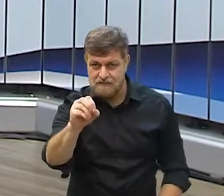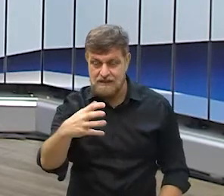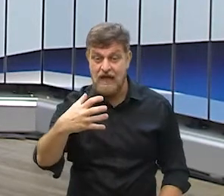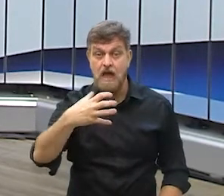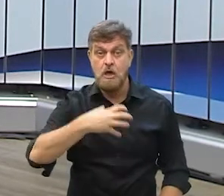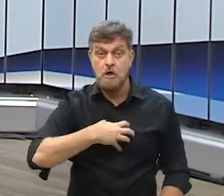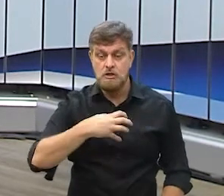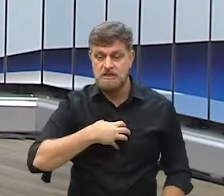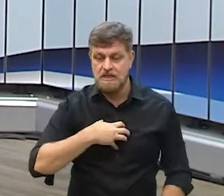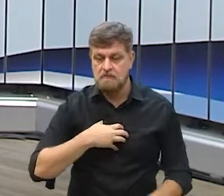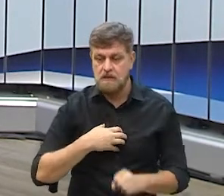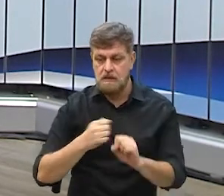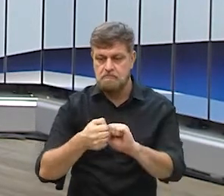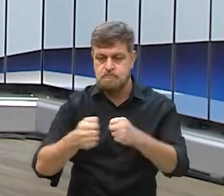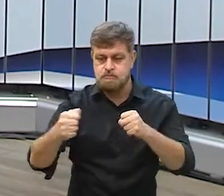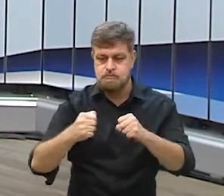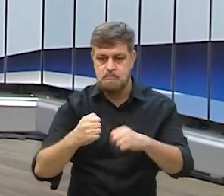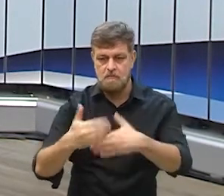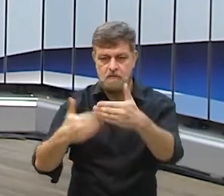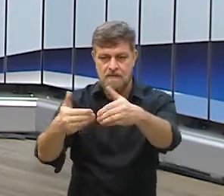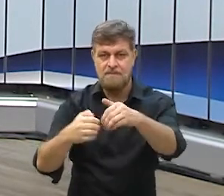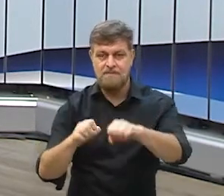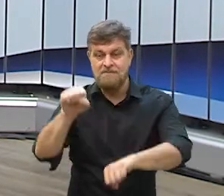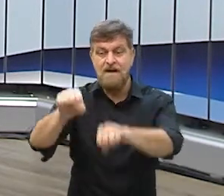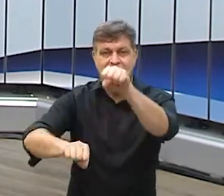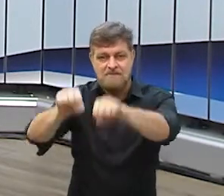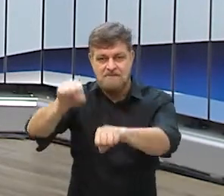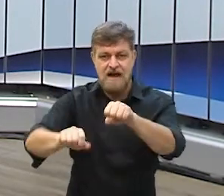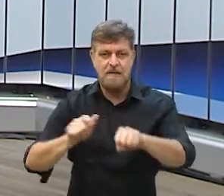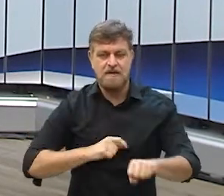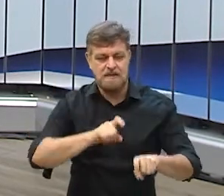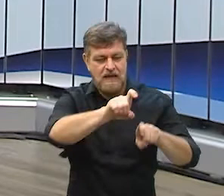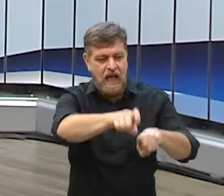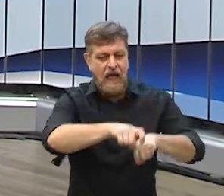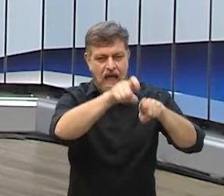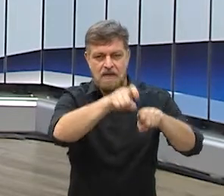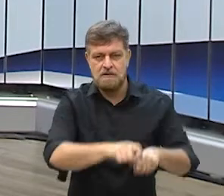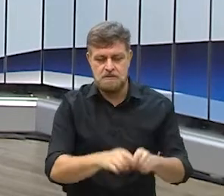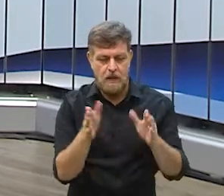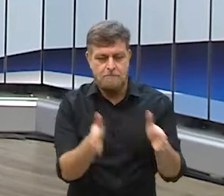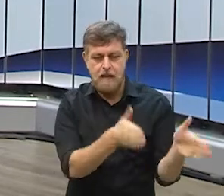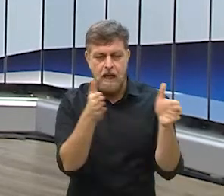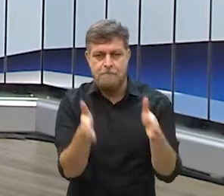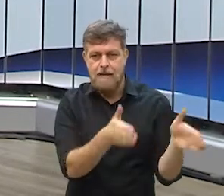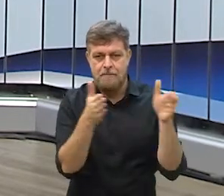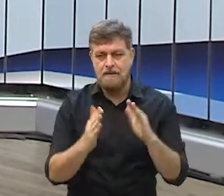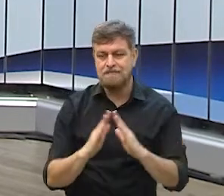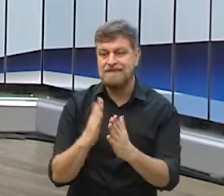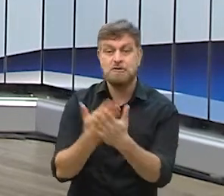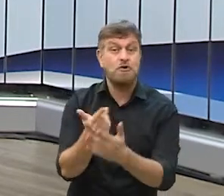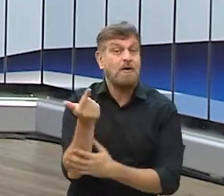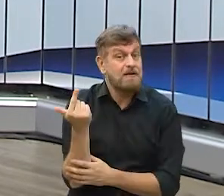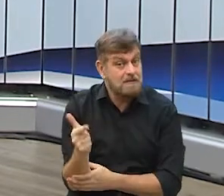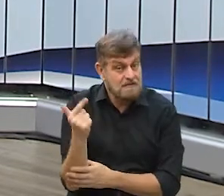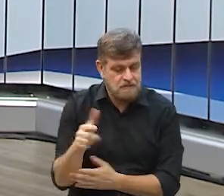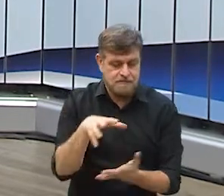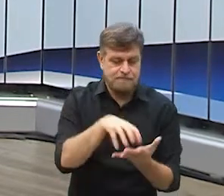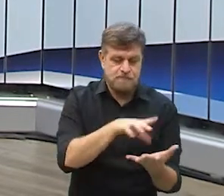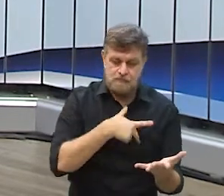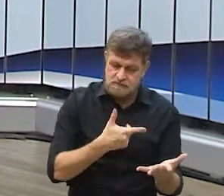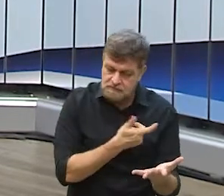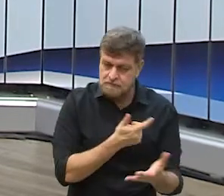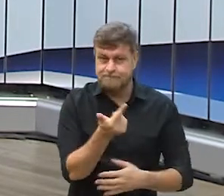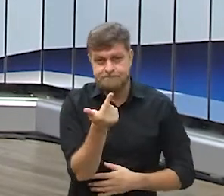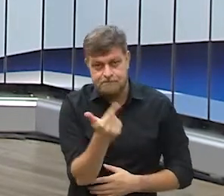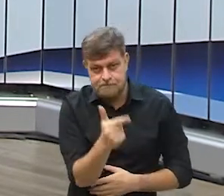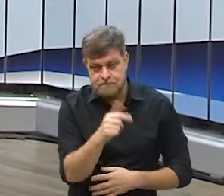desenvolveu na época, com a vinda de fábricas, agroindústrias, mas sem presença de escolas, de postos de saúde,